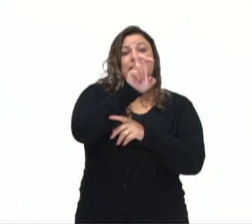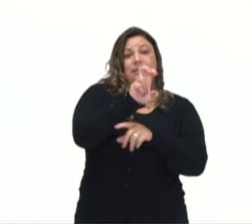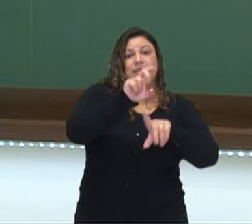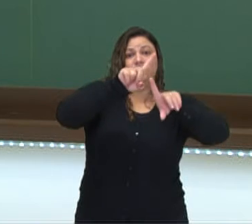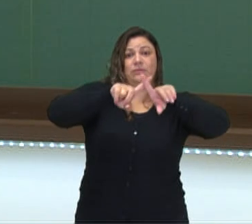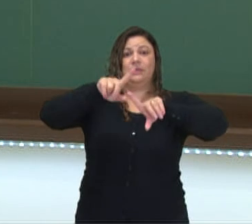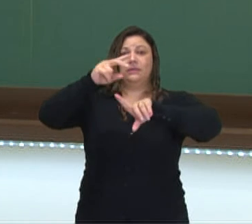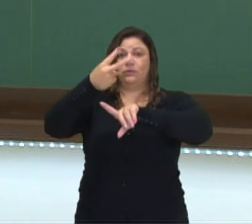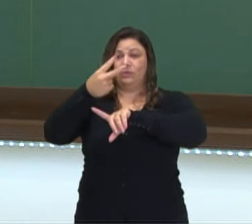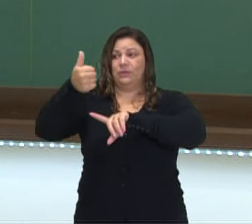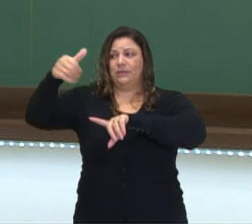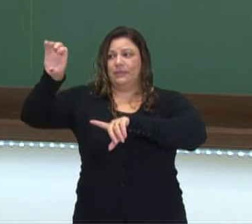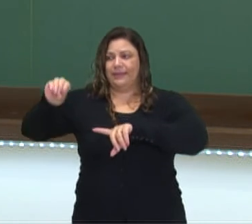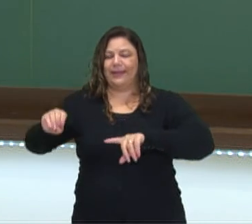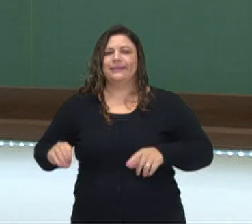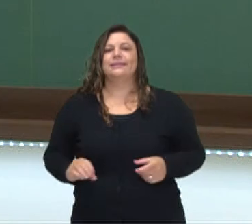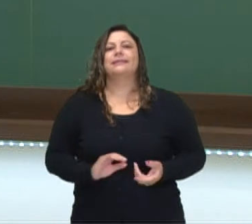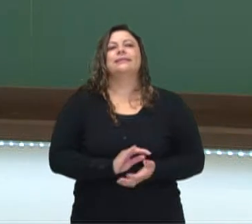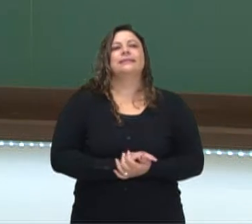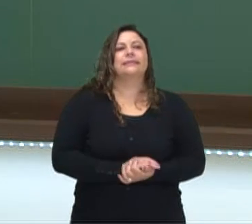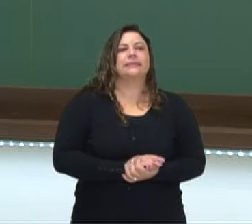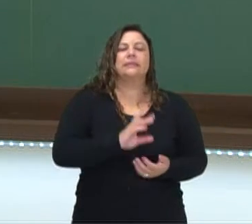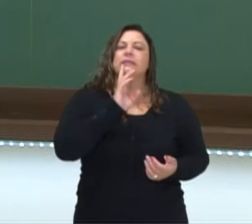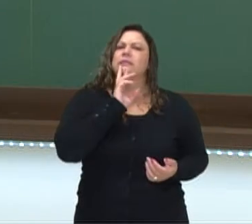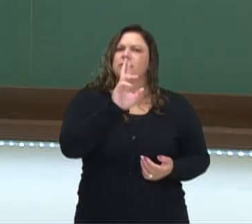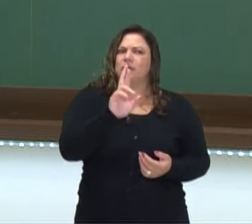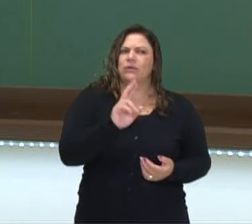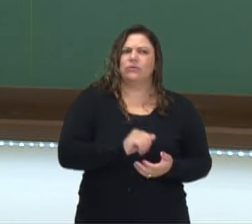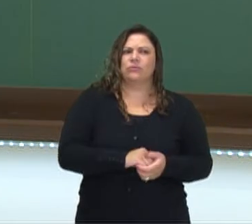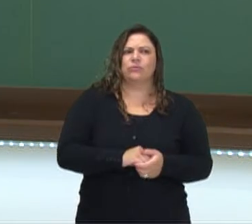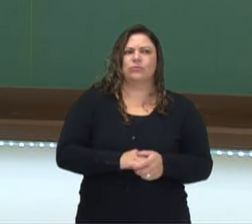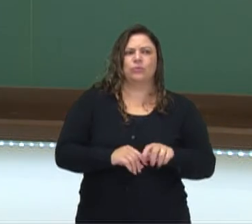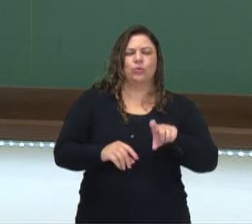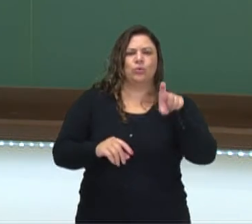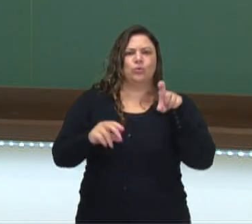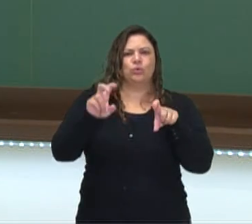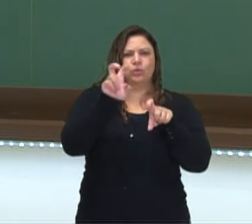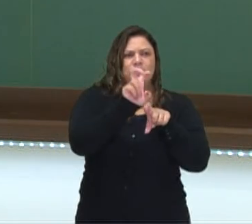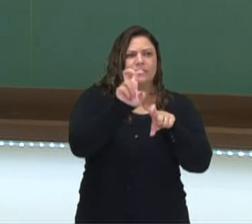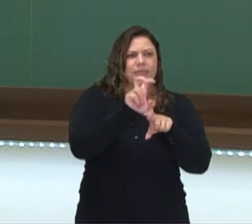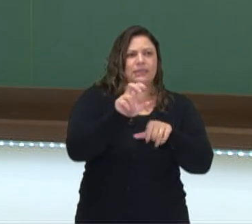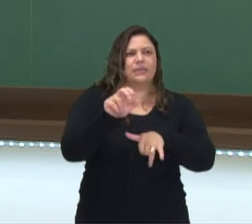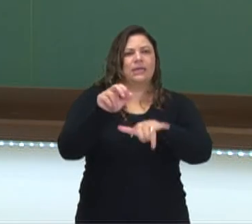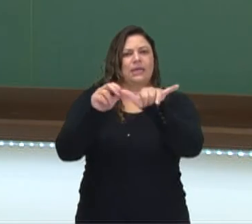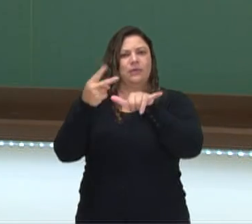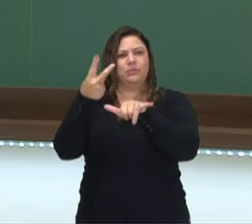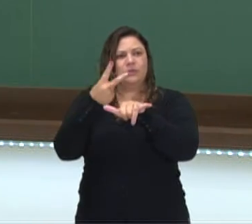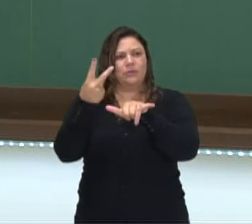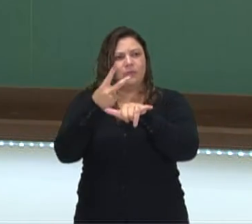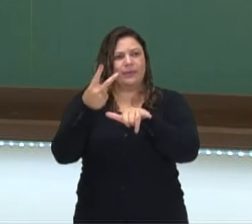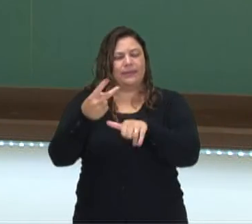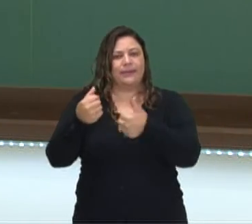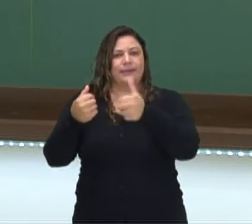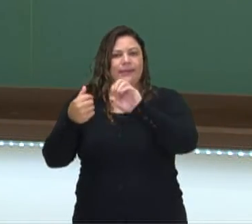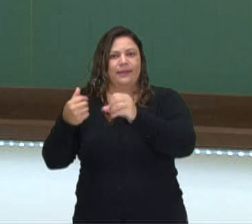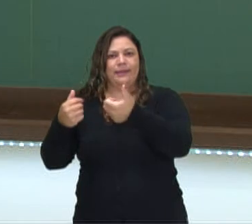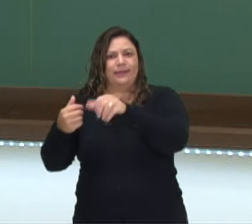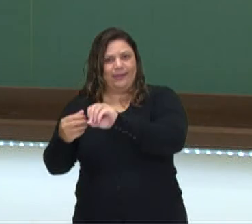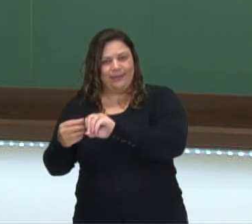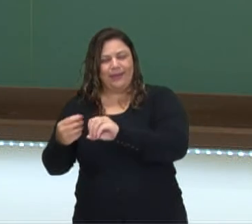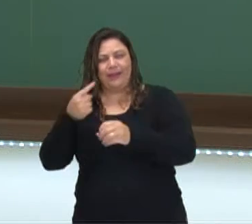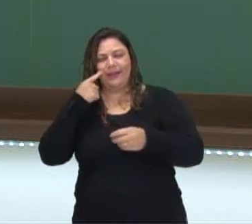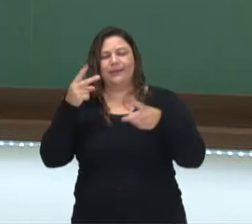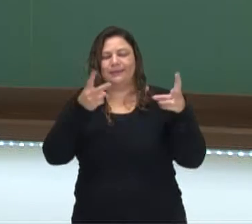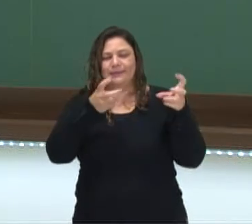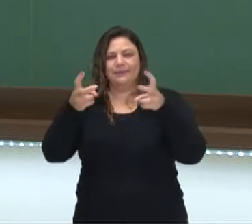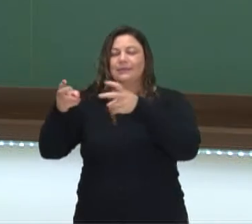10. Então, o resultado do x à quinta e o resultado do y ao quadrado é exatamente o mesmo. Então, x à